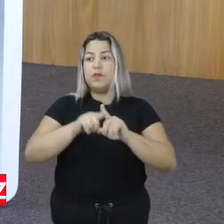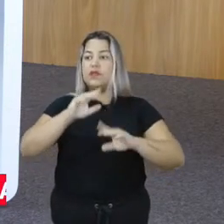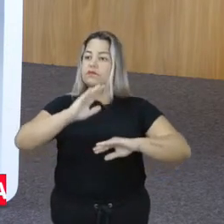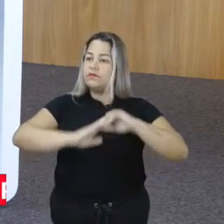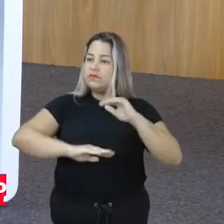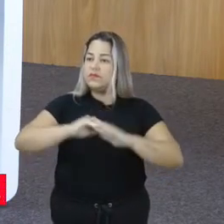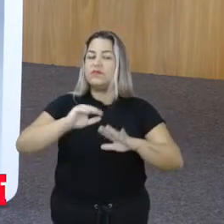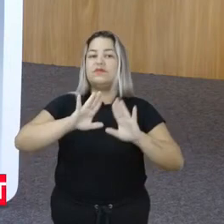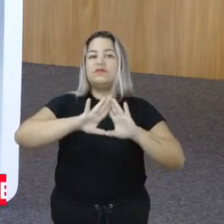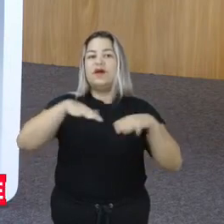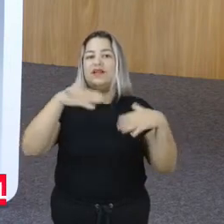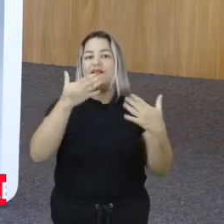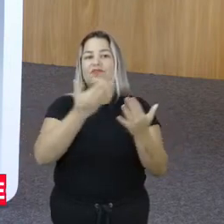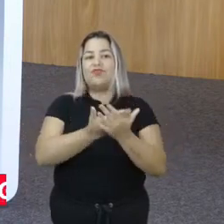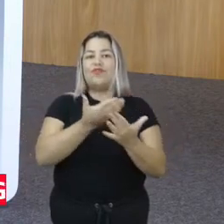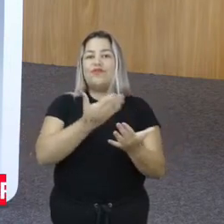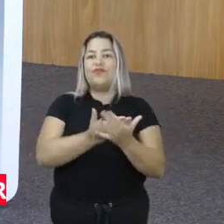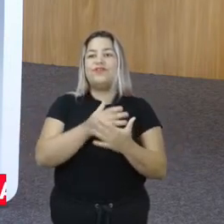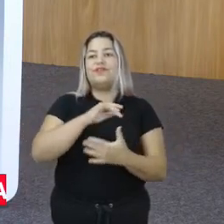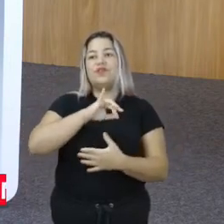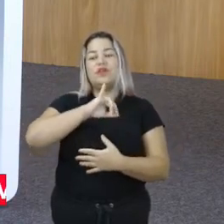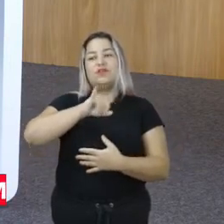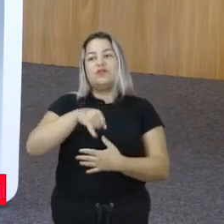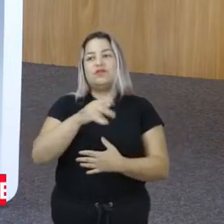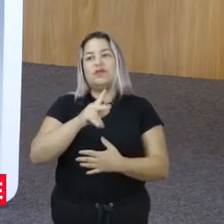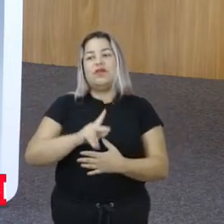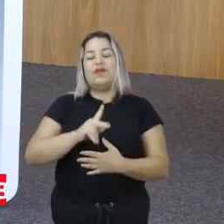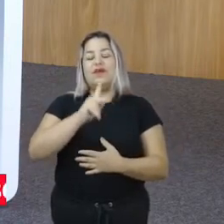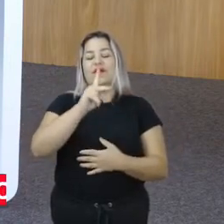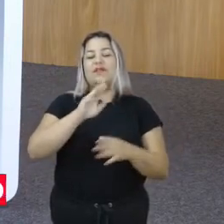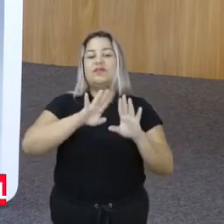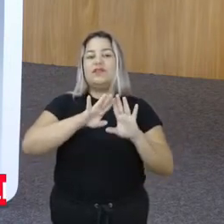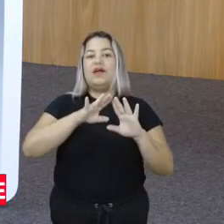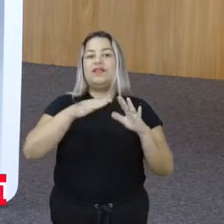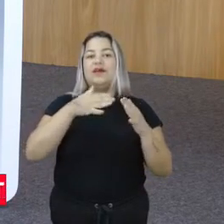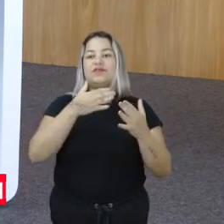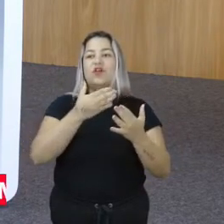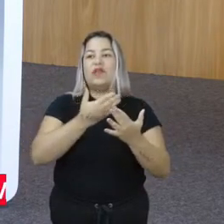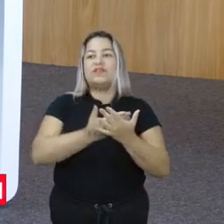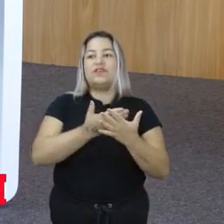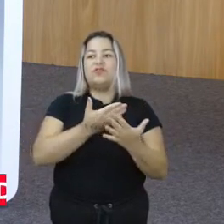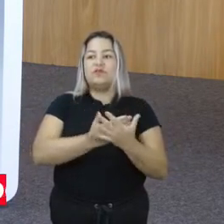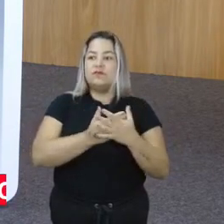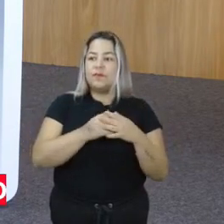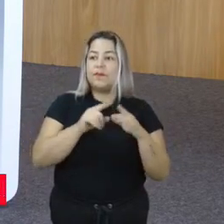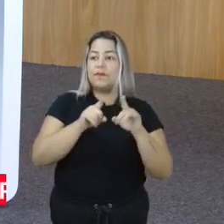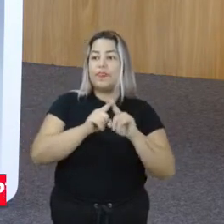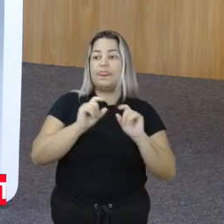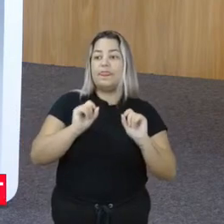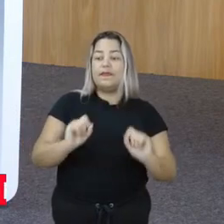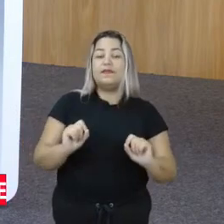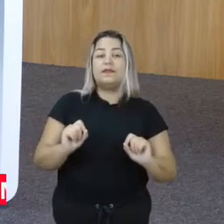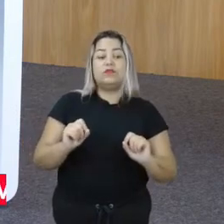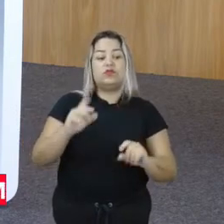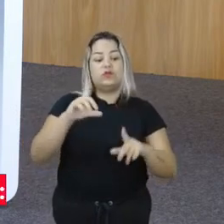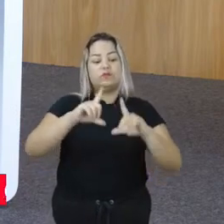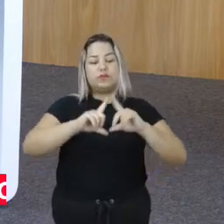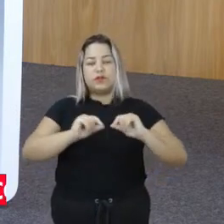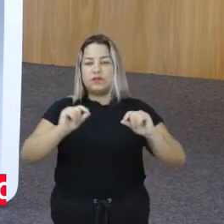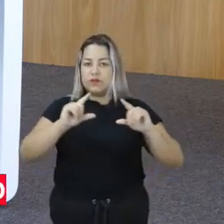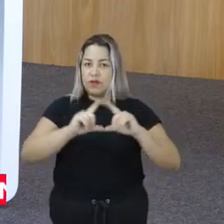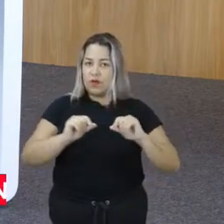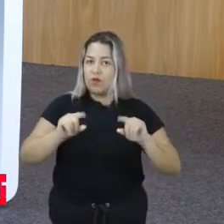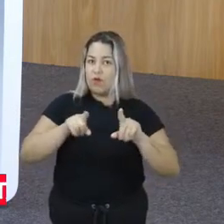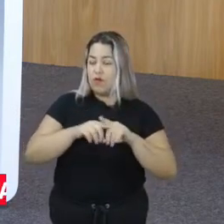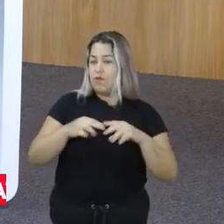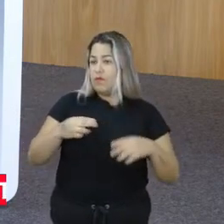em uma escola da Ceilândia, que é uma cidade aqui do Distrito Federal, que fica a 35 quilômetros aqui de Brasília, o ministro